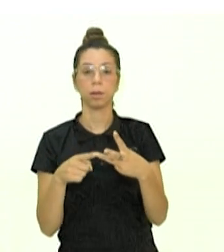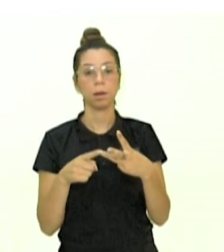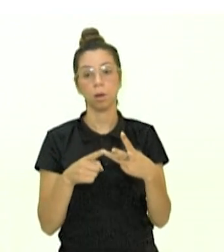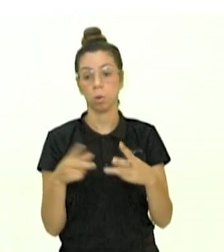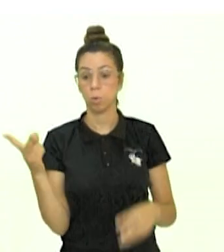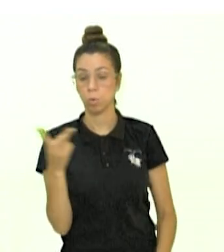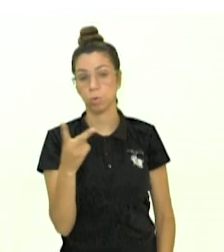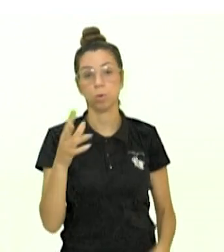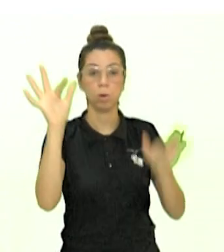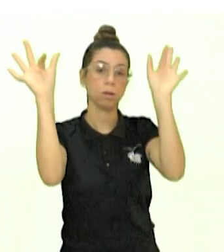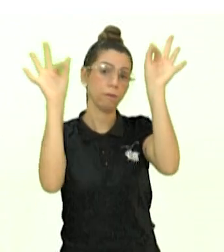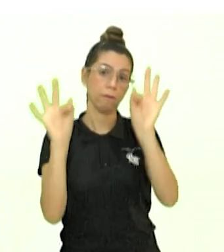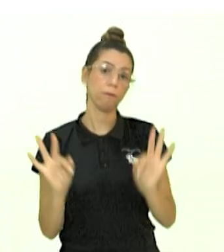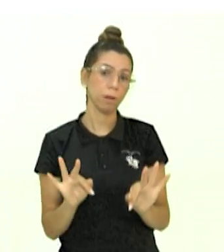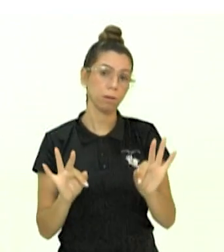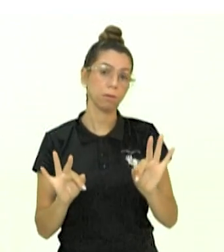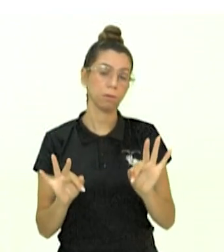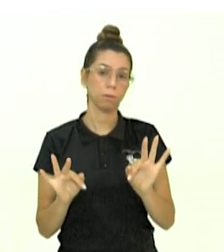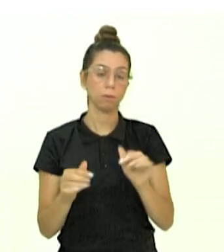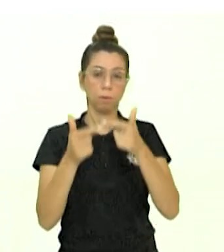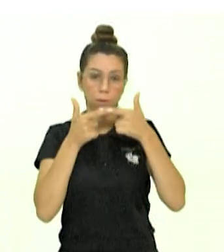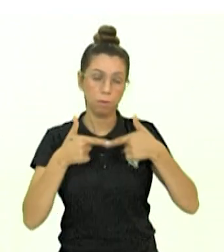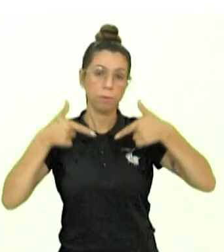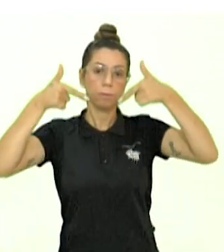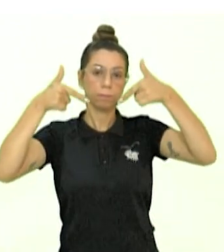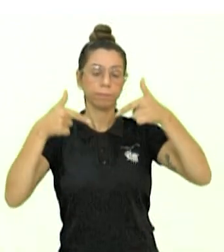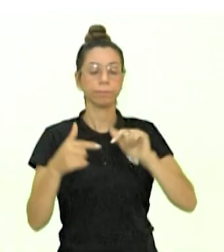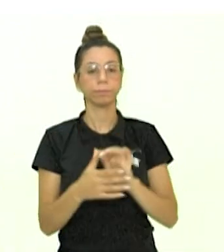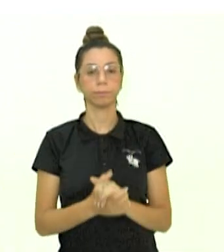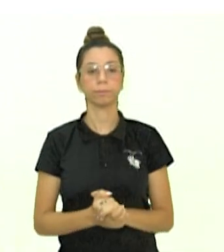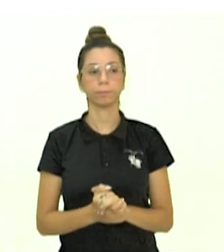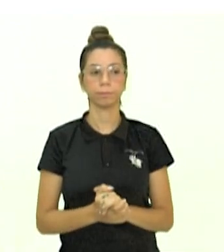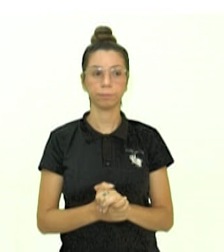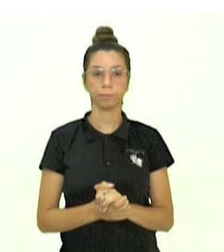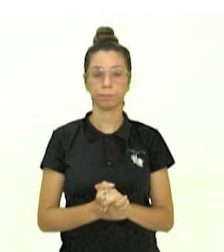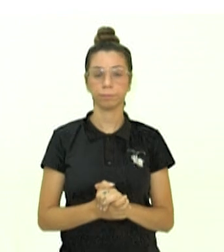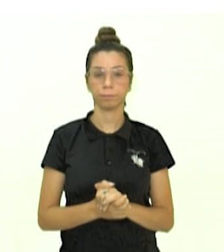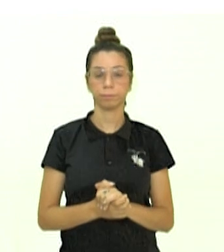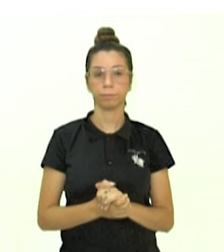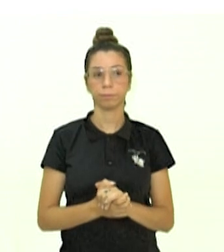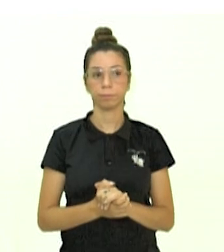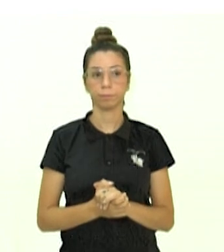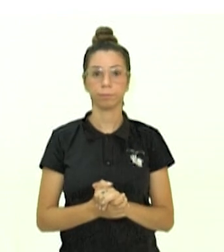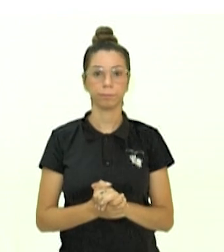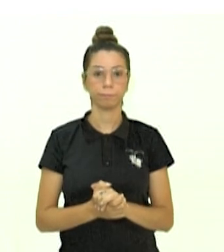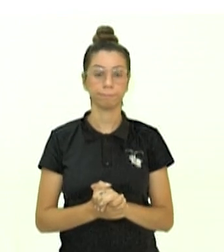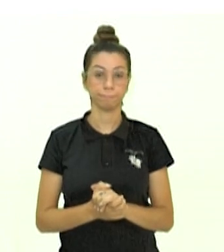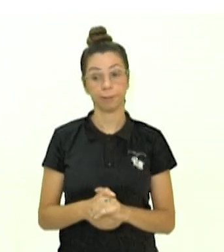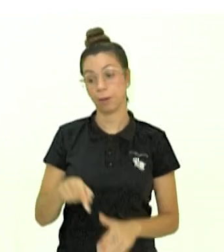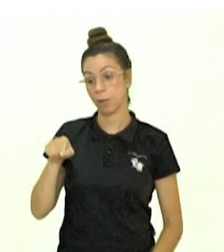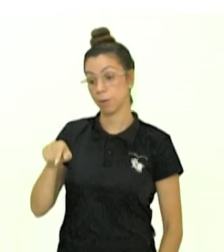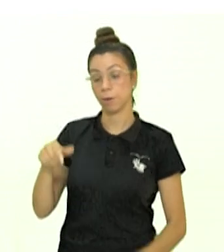sorrindo. Is his hair as long as hers? No, it isn't. O cabelo dela é mais longo.